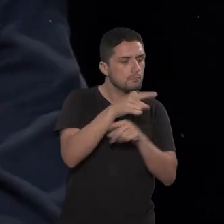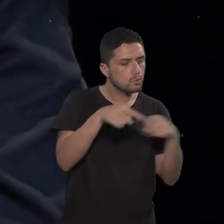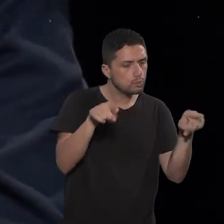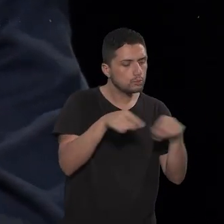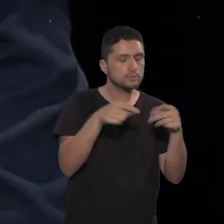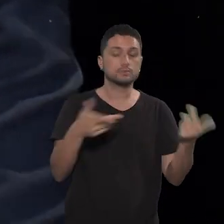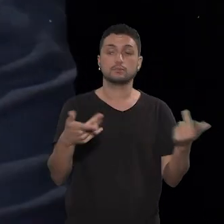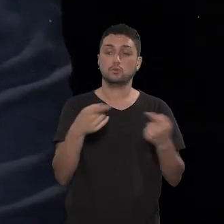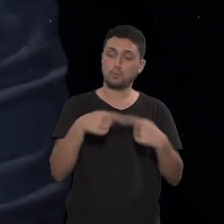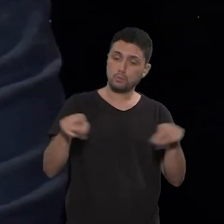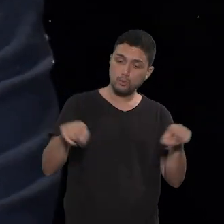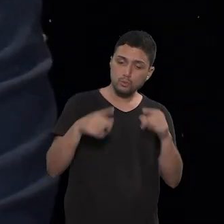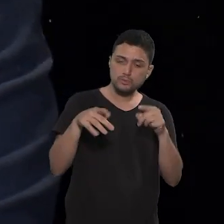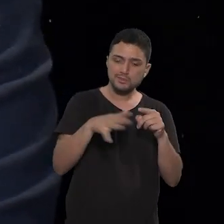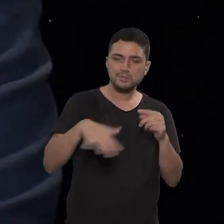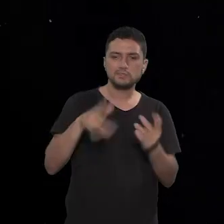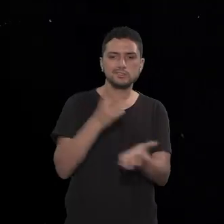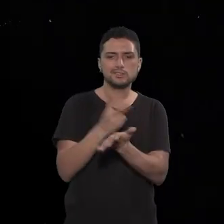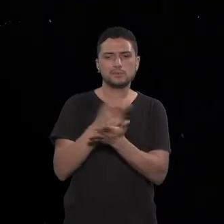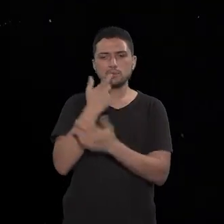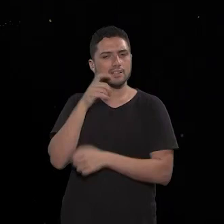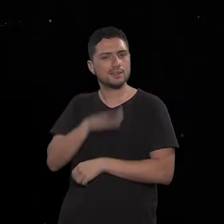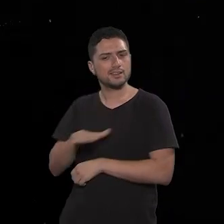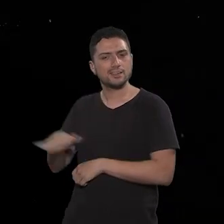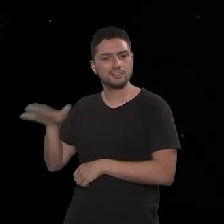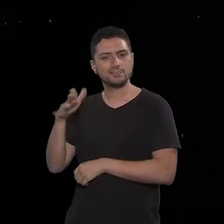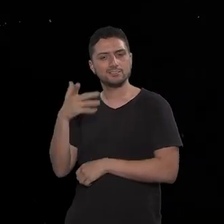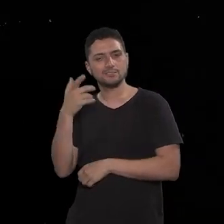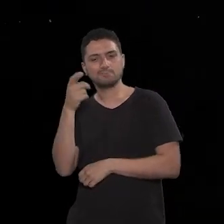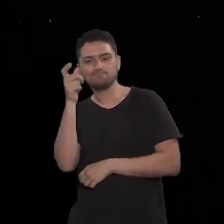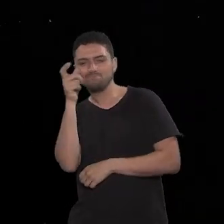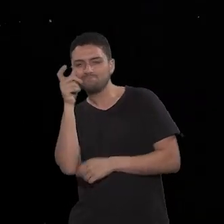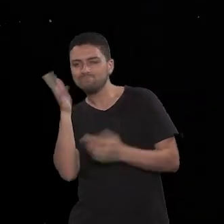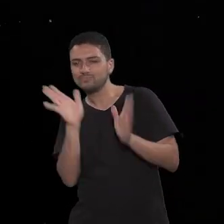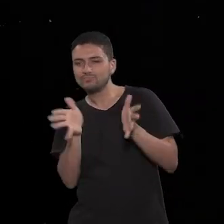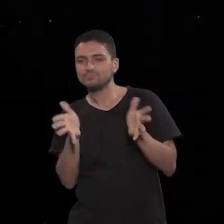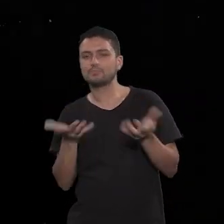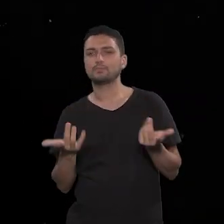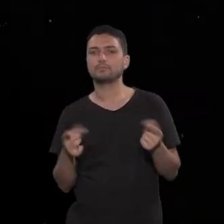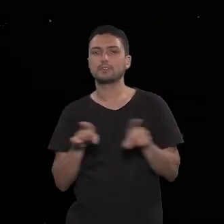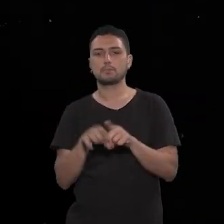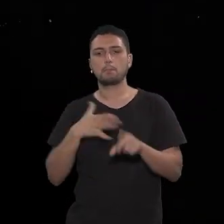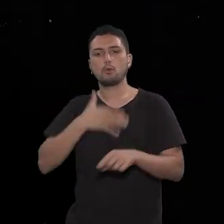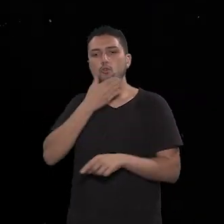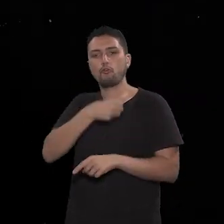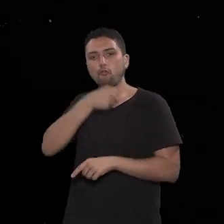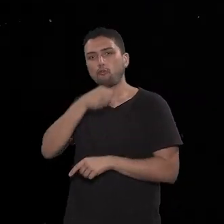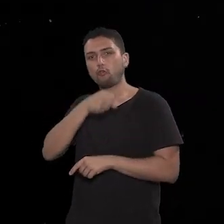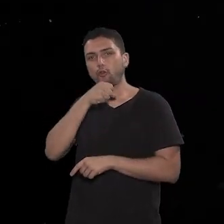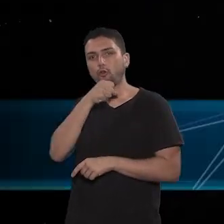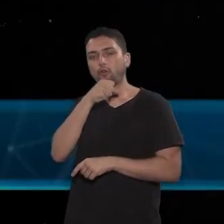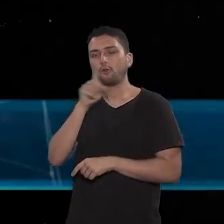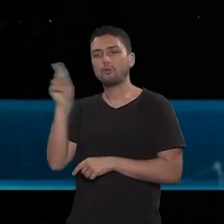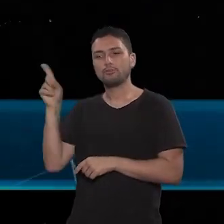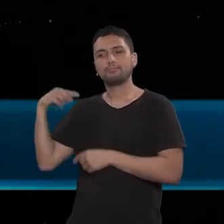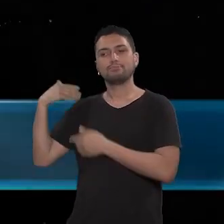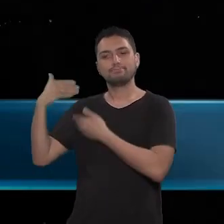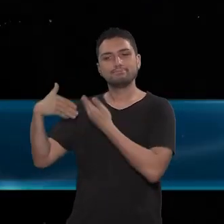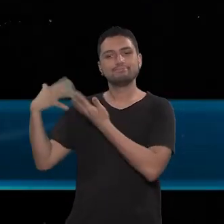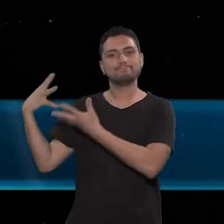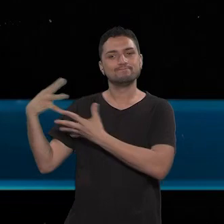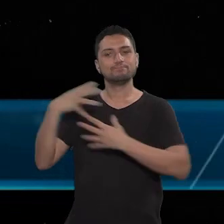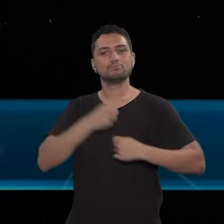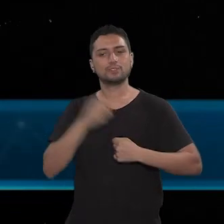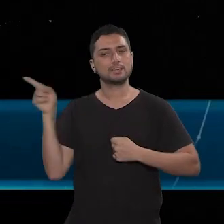se interessar pela música? A música desde de criança e provavelmente é a verve do meu avô